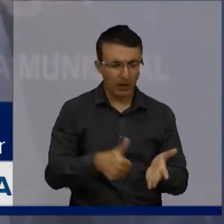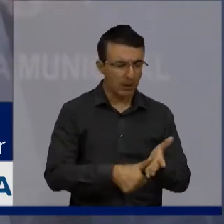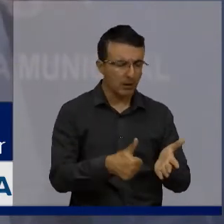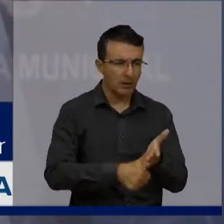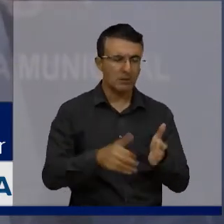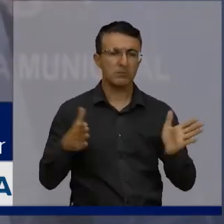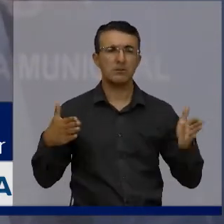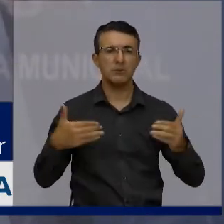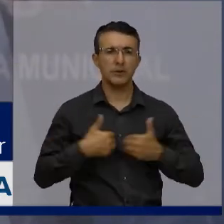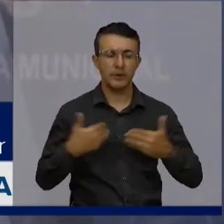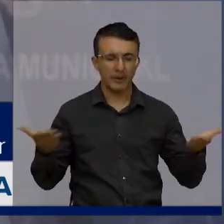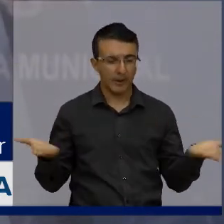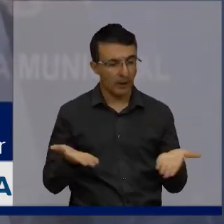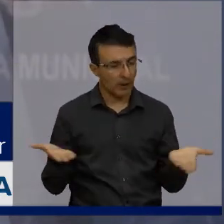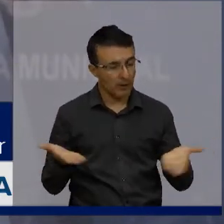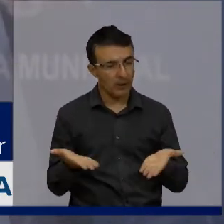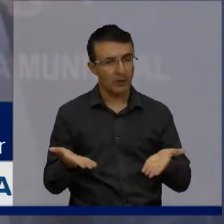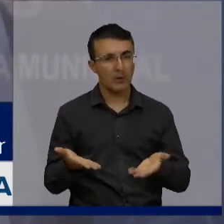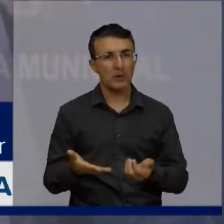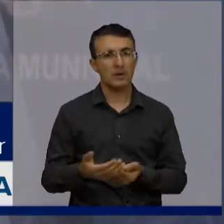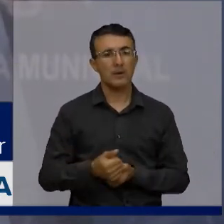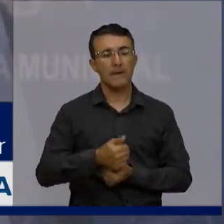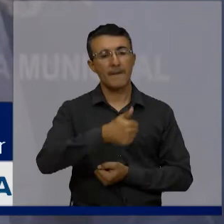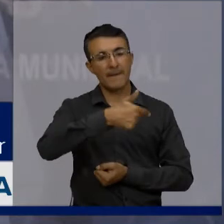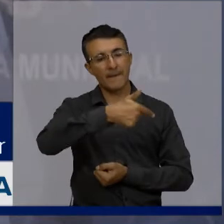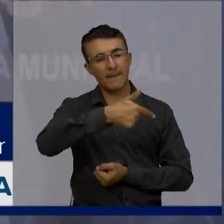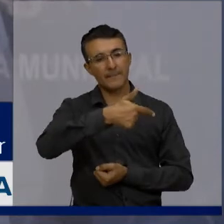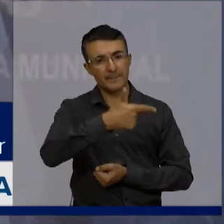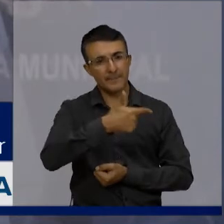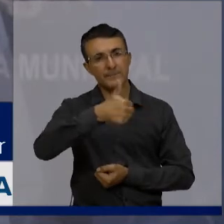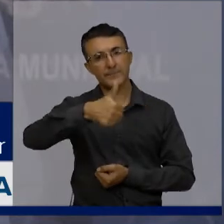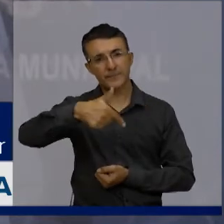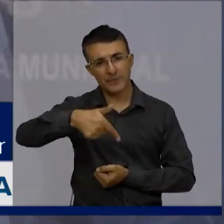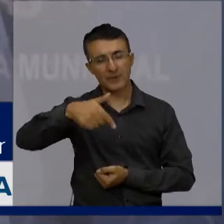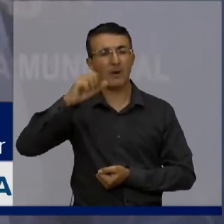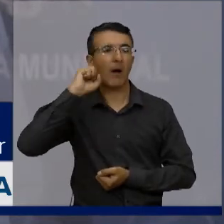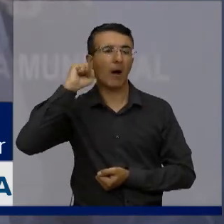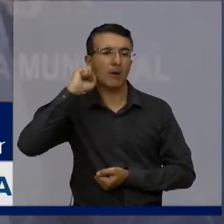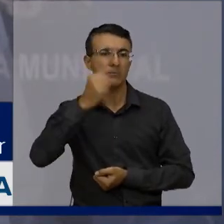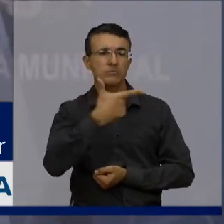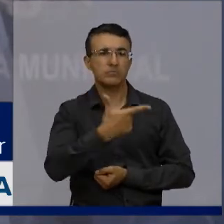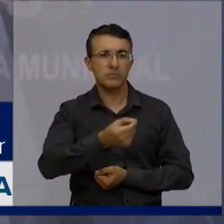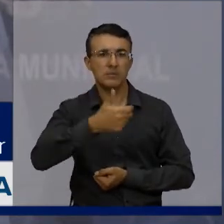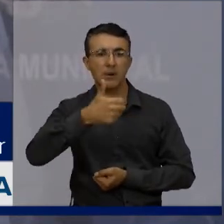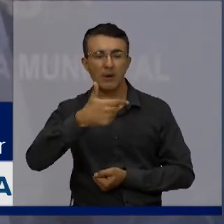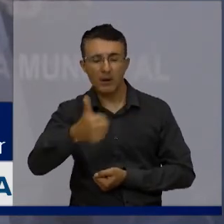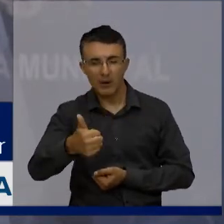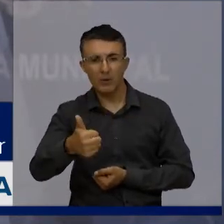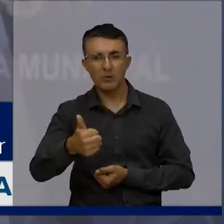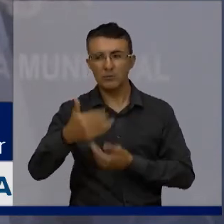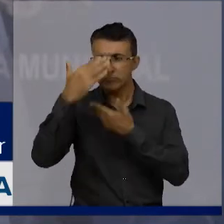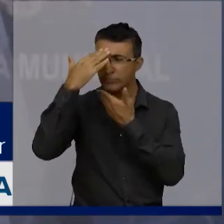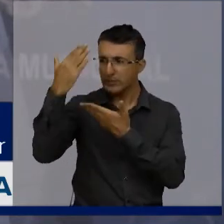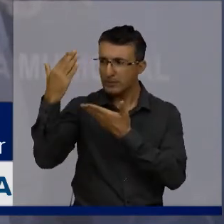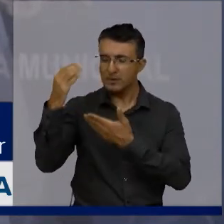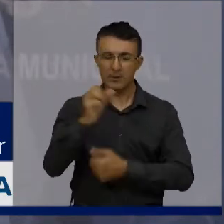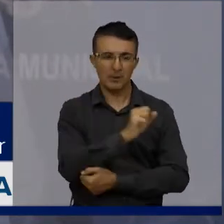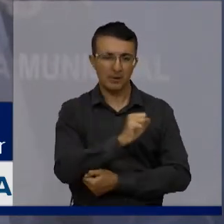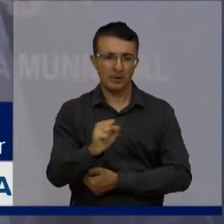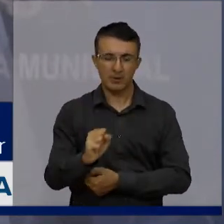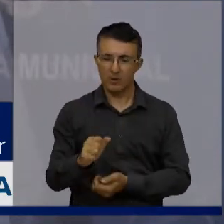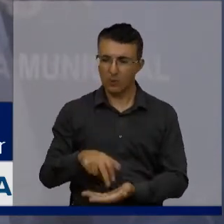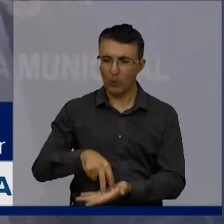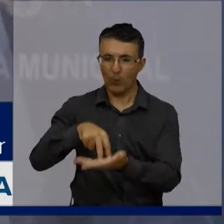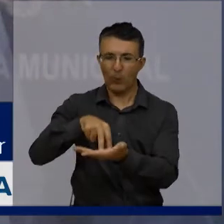E agora, em 27 de abril de 2021, graças ao secretário de Apoio ao Cidadão, o